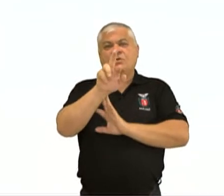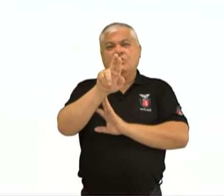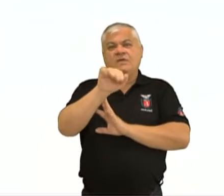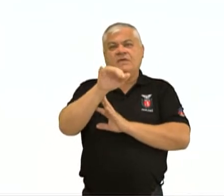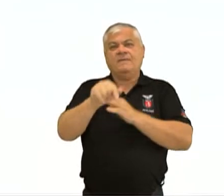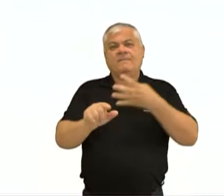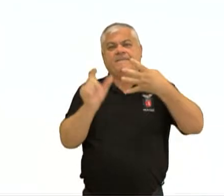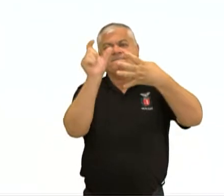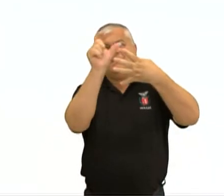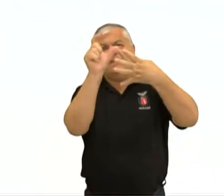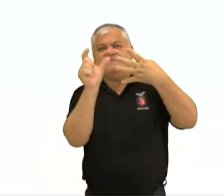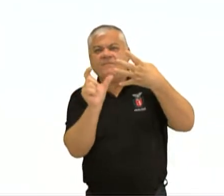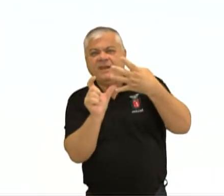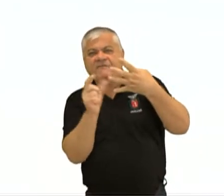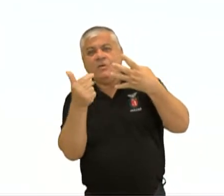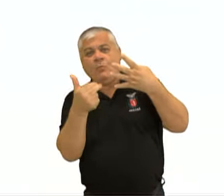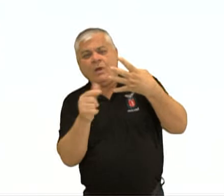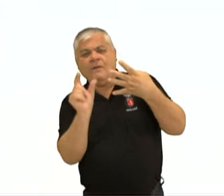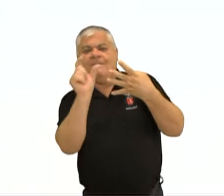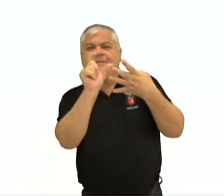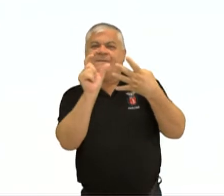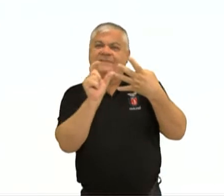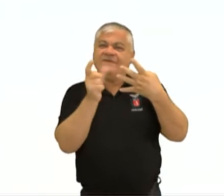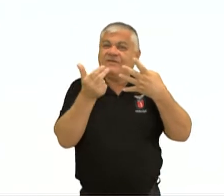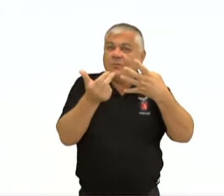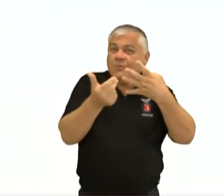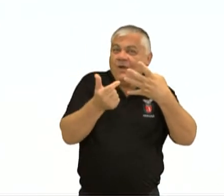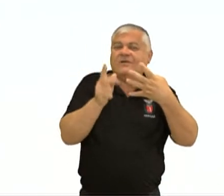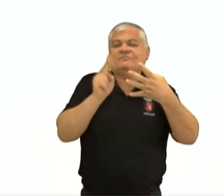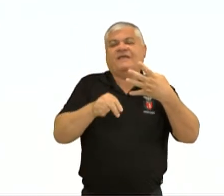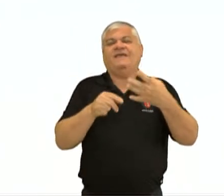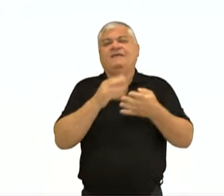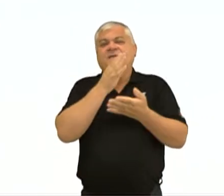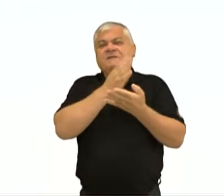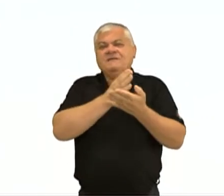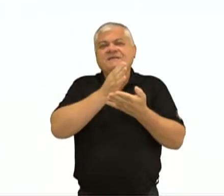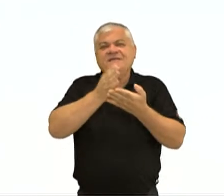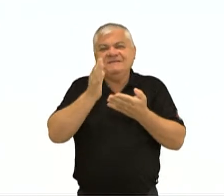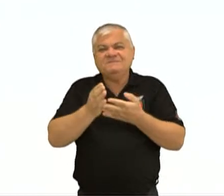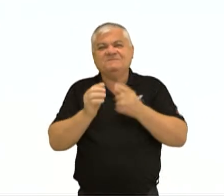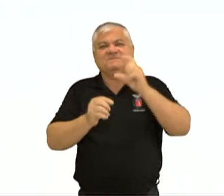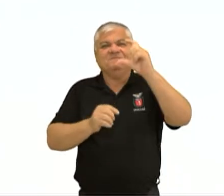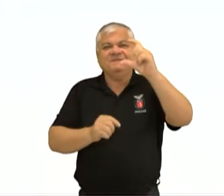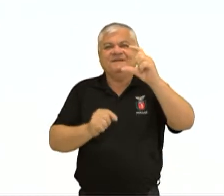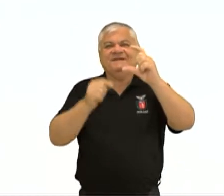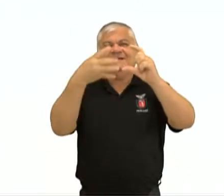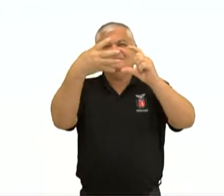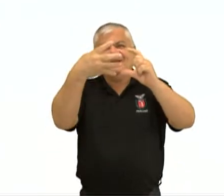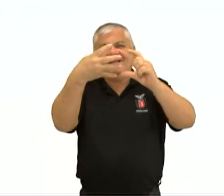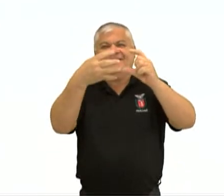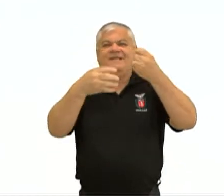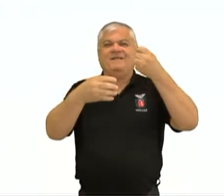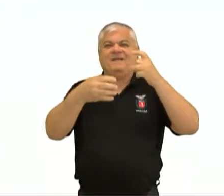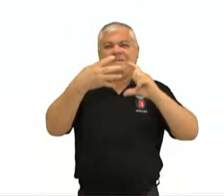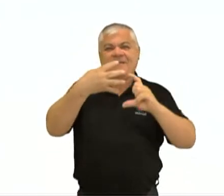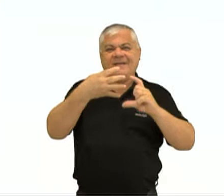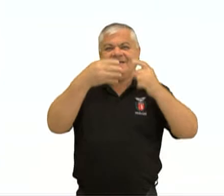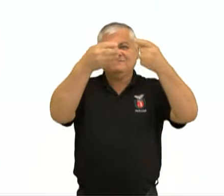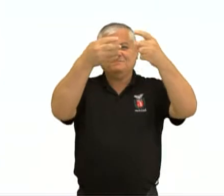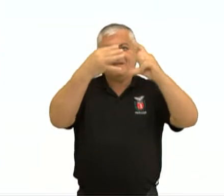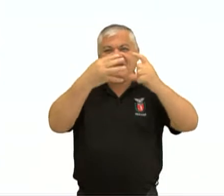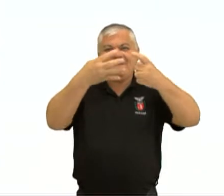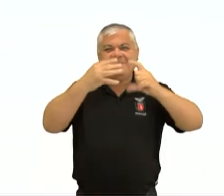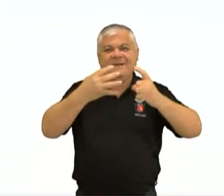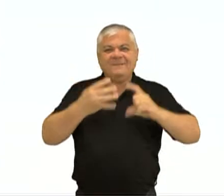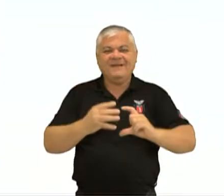algo obrigatório, mas pode ocorrer. Tem um ritmo também na leitura e nós temos a presença de recursos